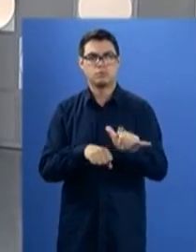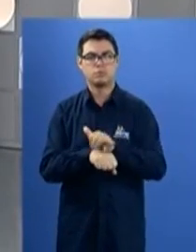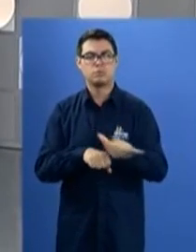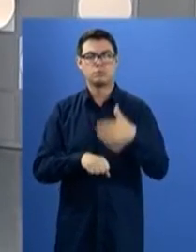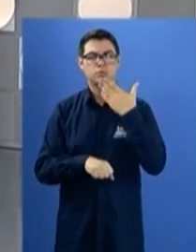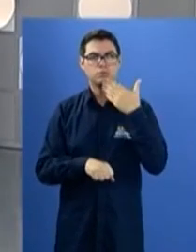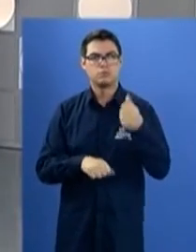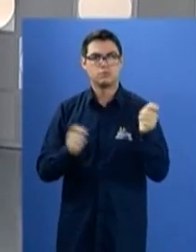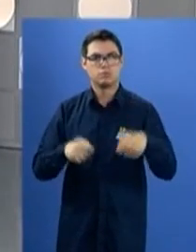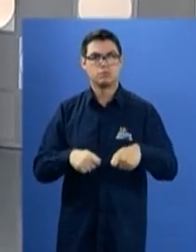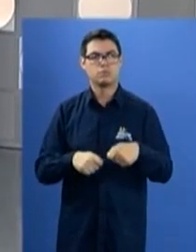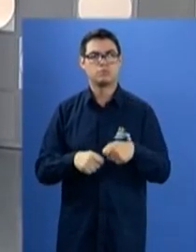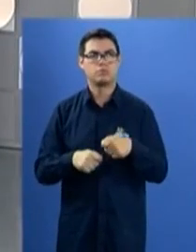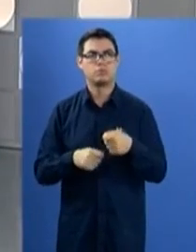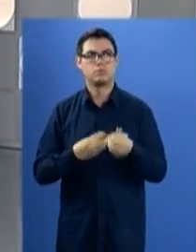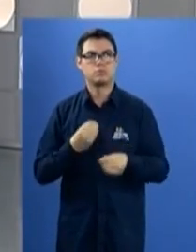eles provavelmente adotarão.